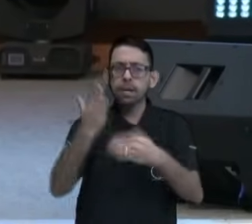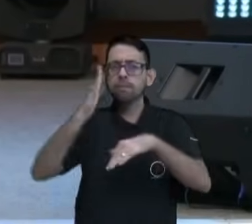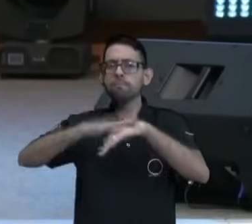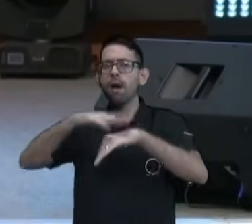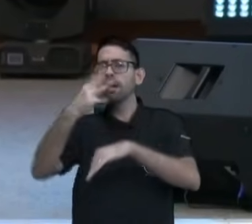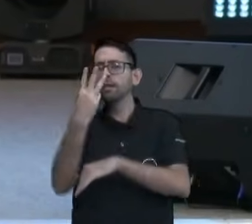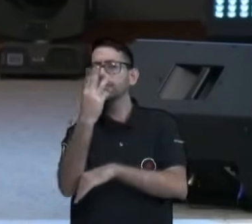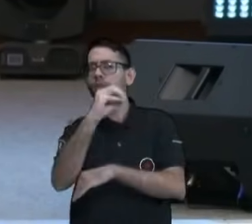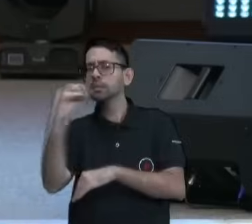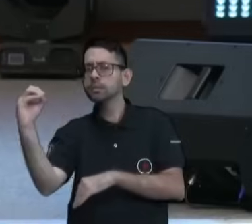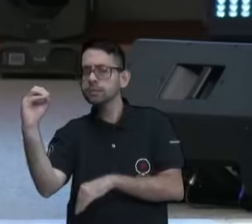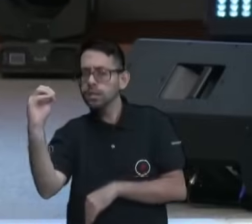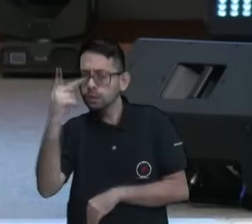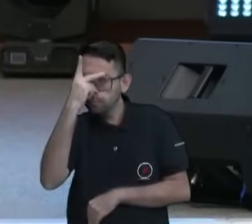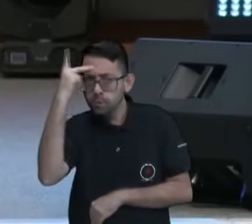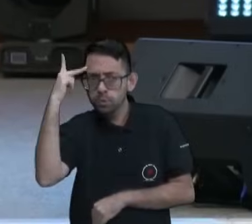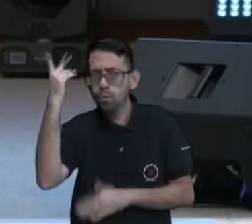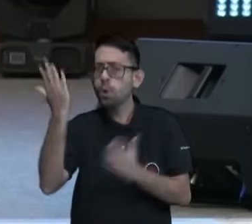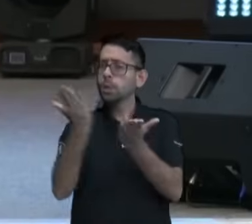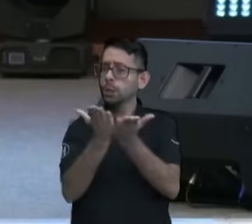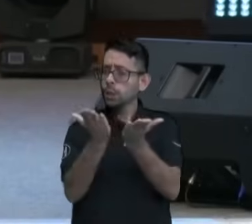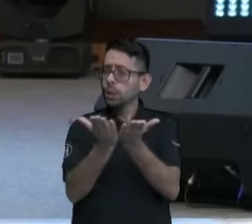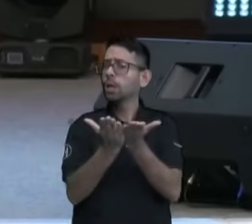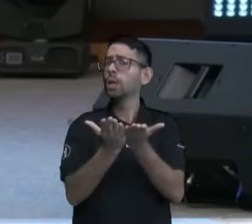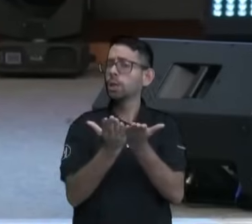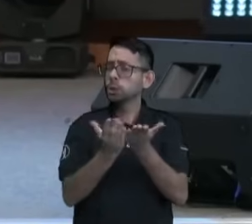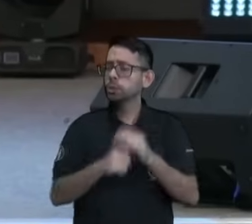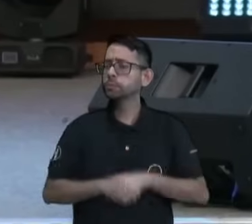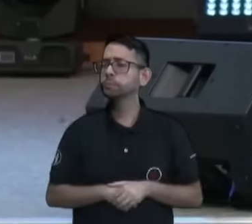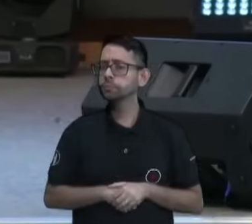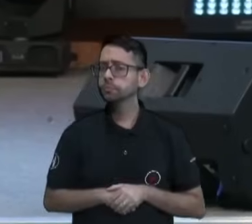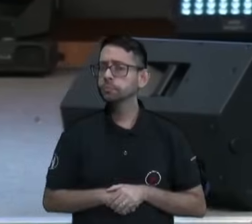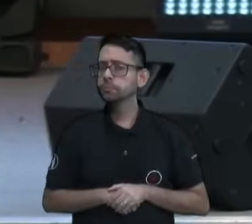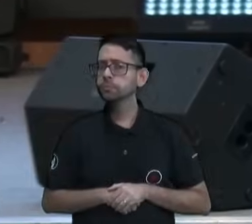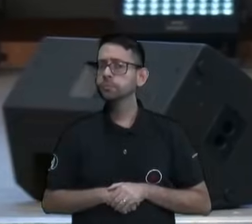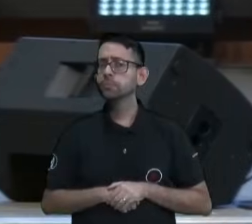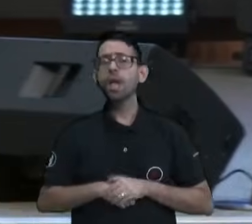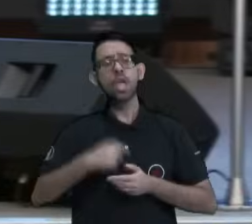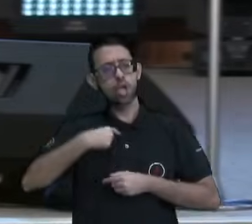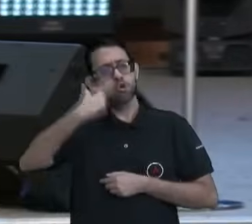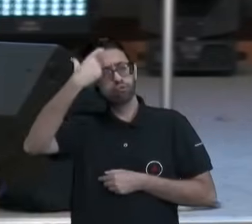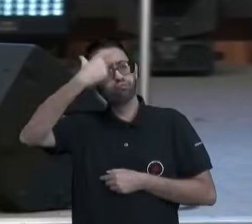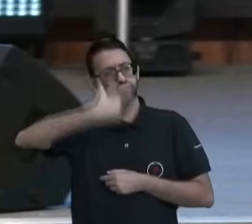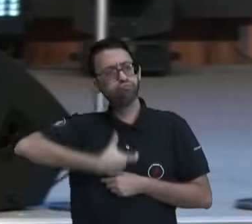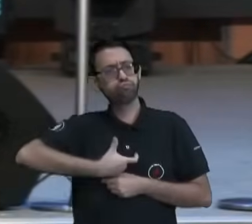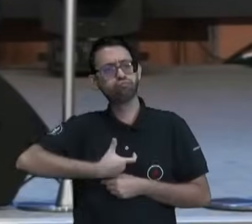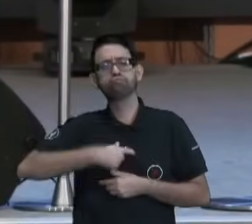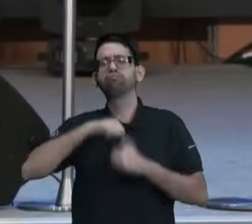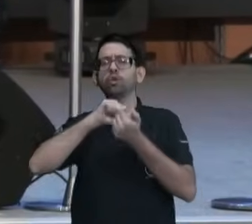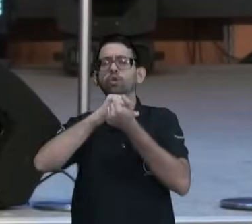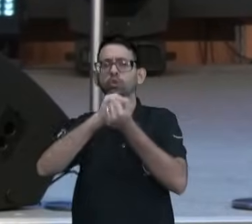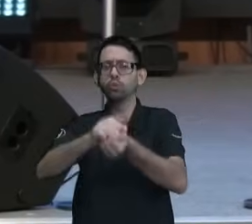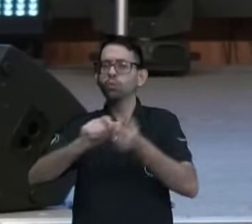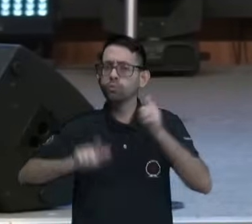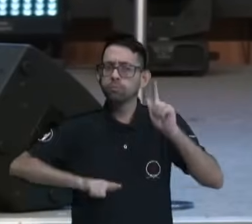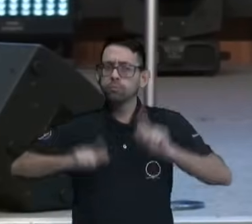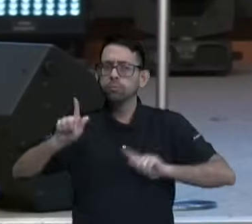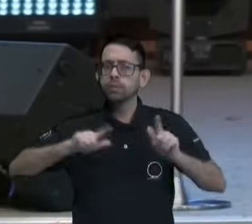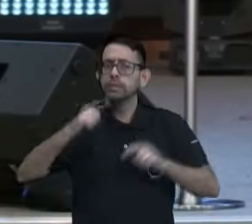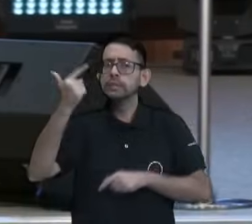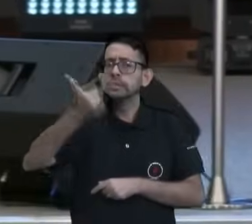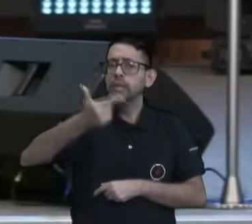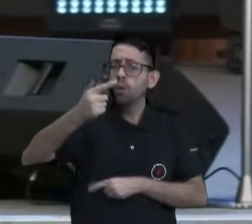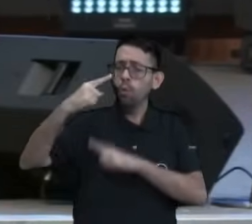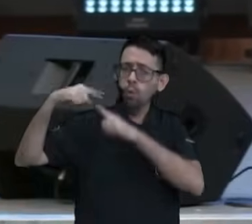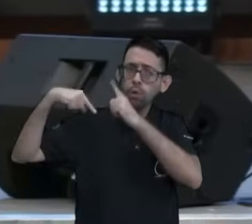crentes a família malafai é uma família grande eu sou com meus primos a segunda geração de pastores e